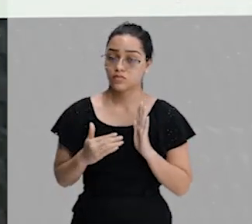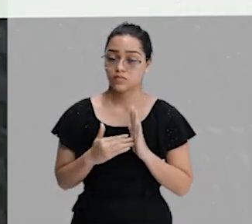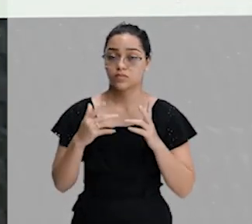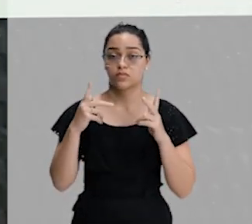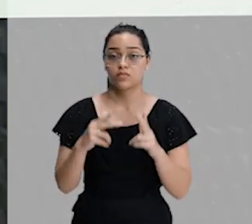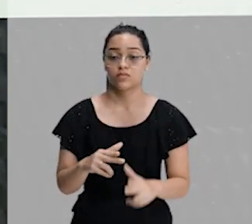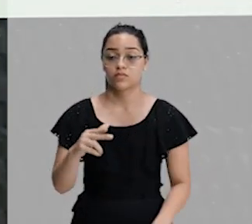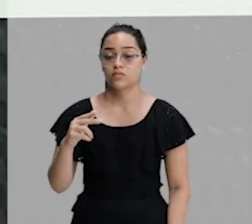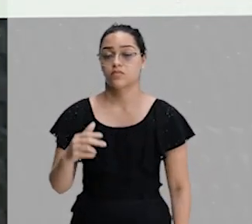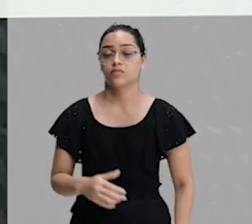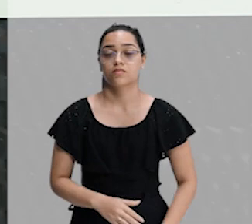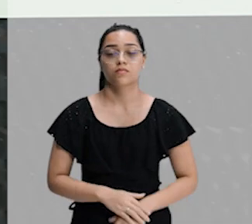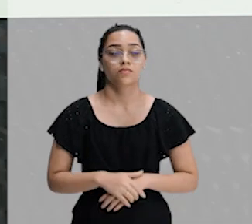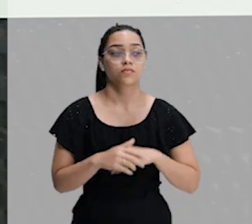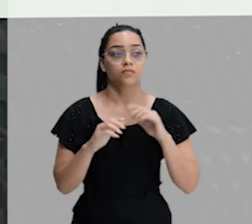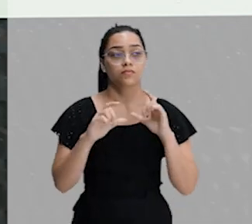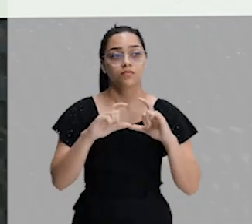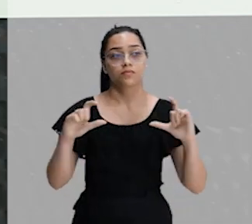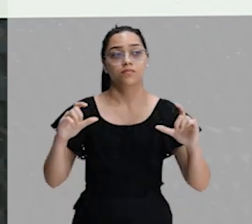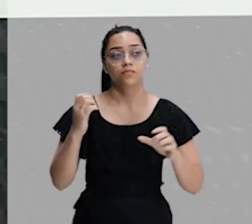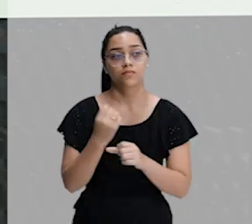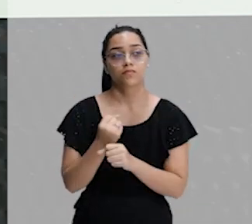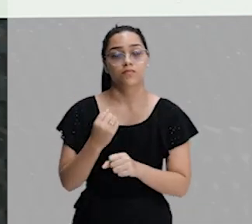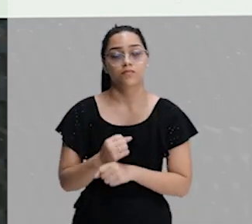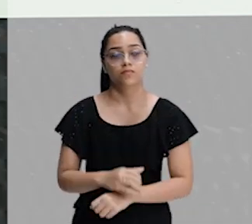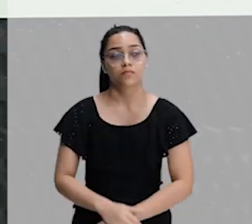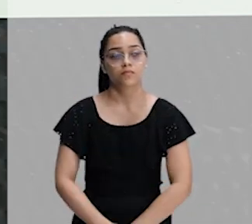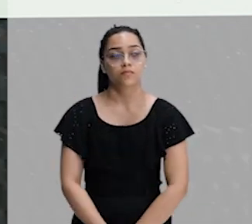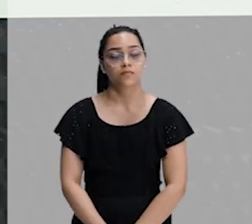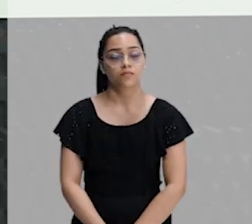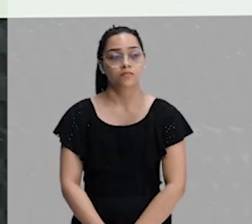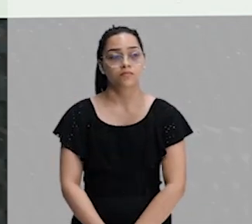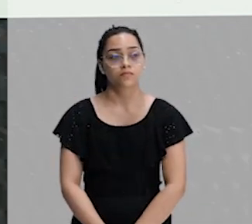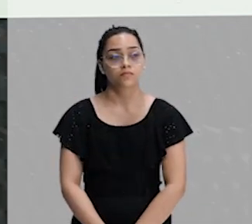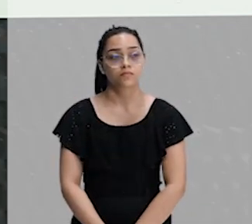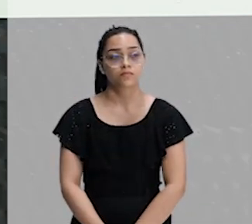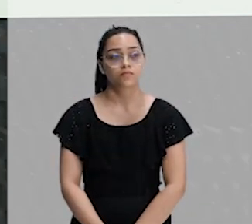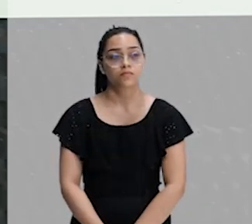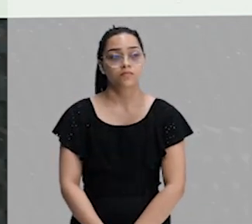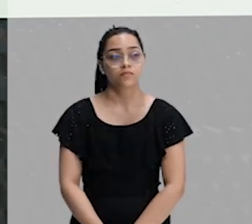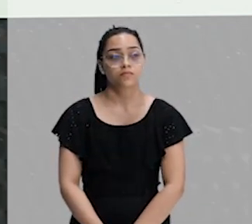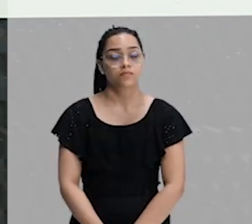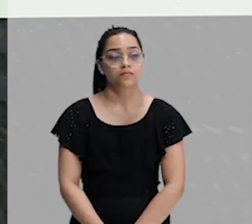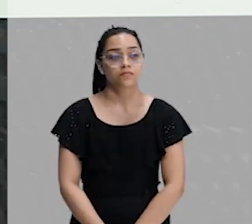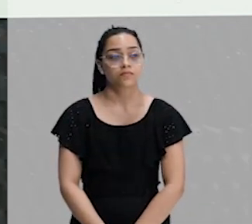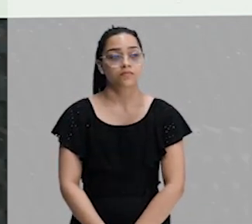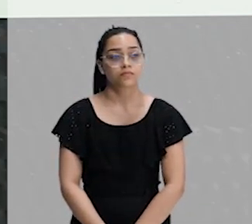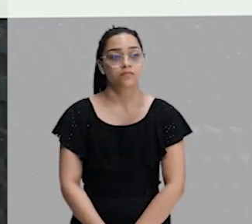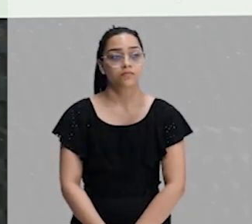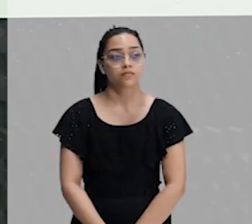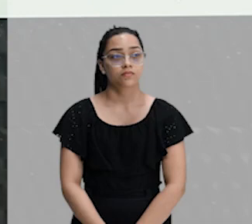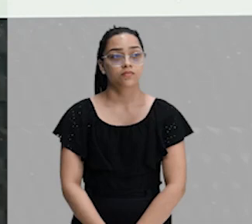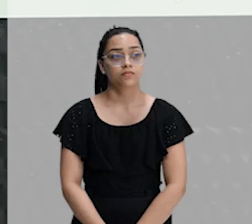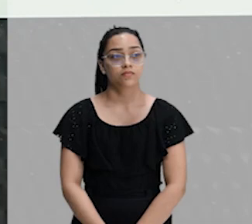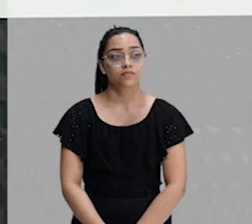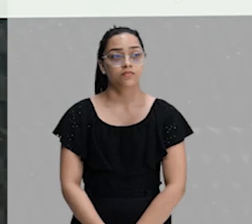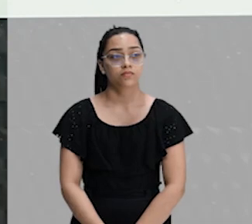vai ser igual a 192 somado com 96. Tá?